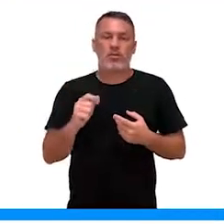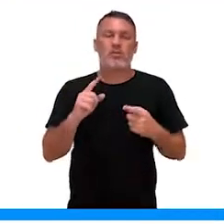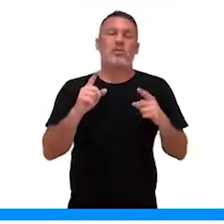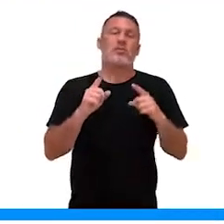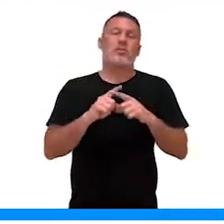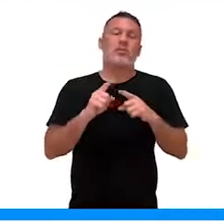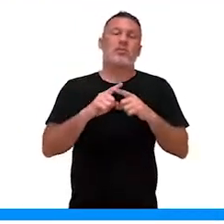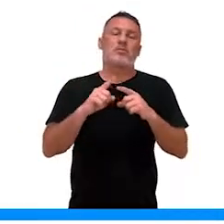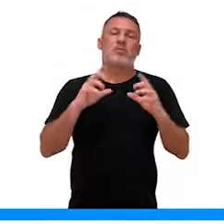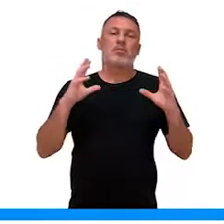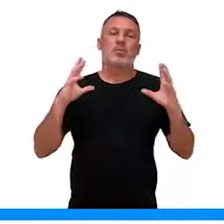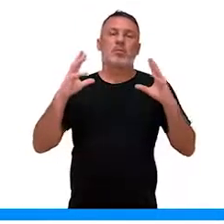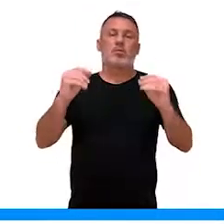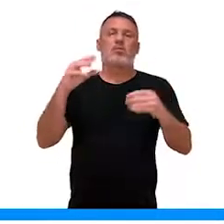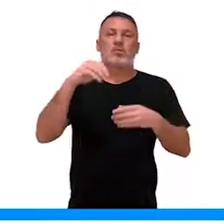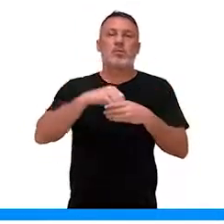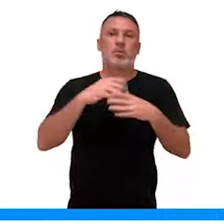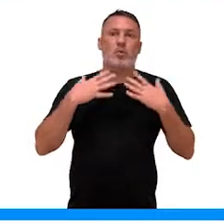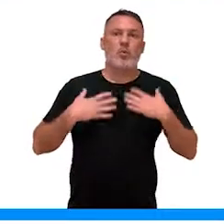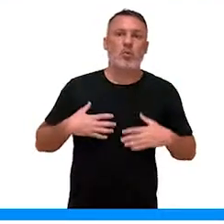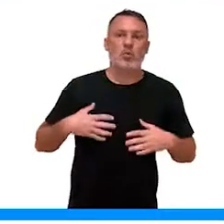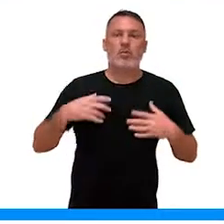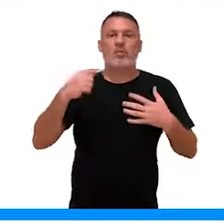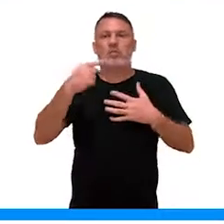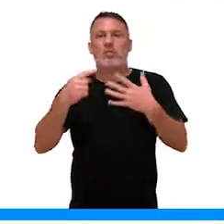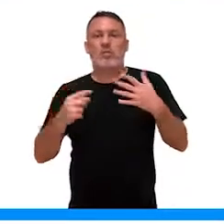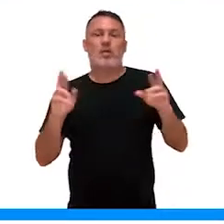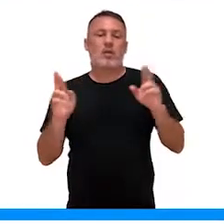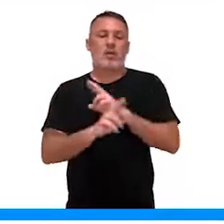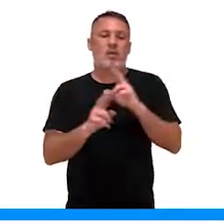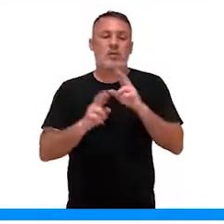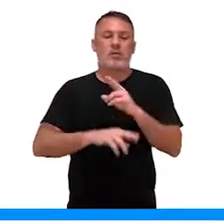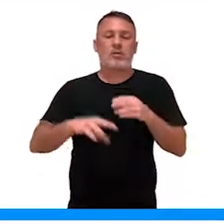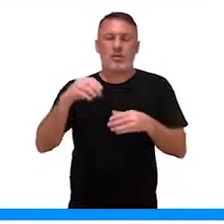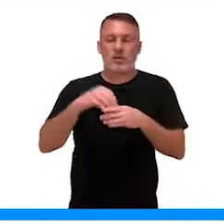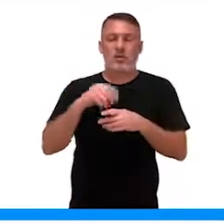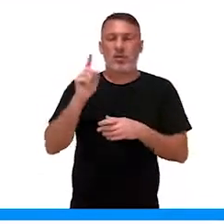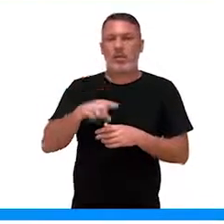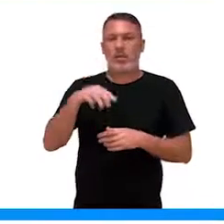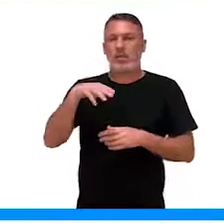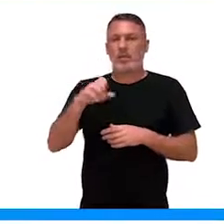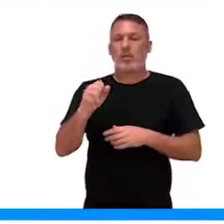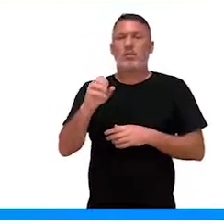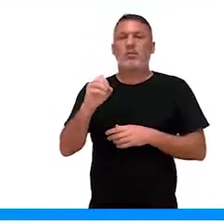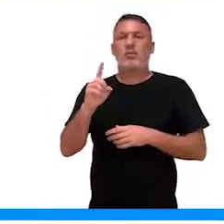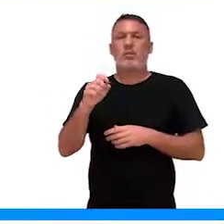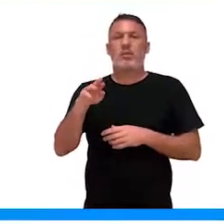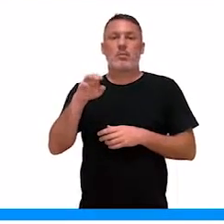preenchimento do nosso corpo está relacionado aí com a mesoderme.